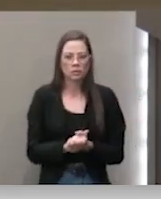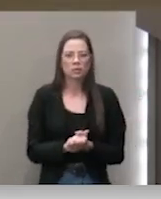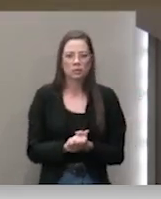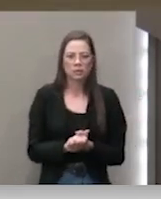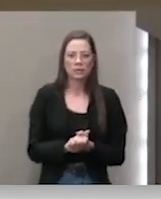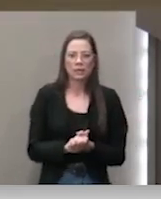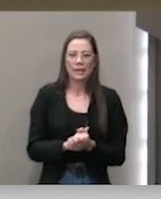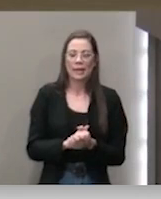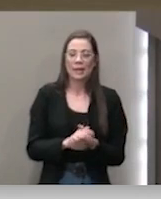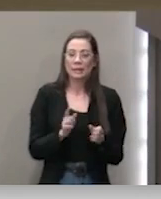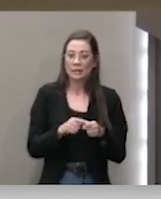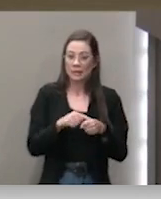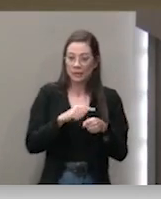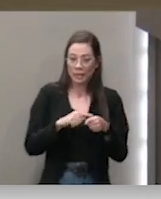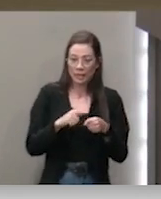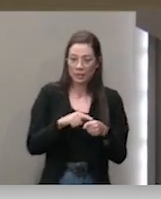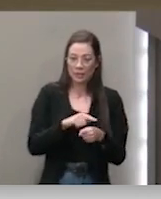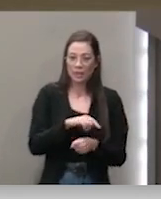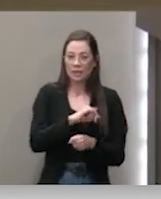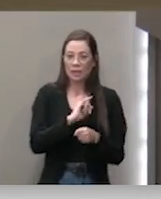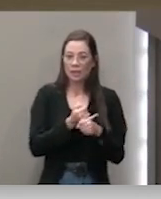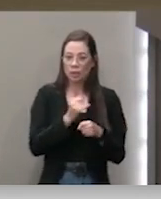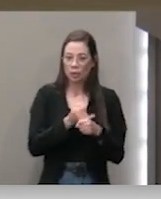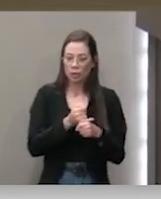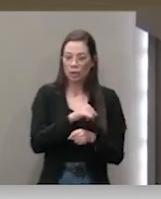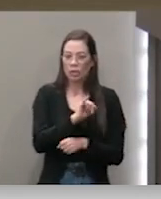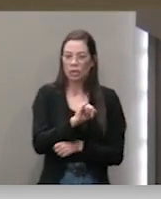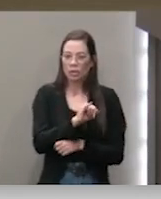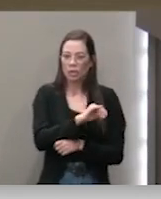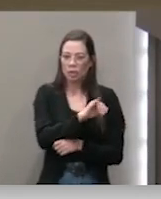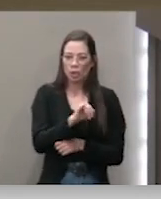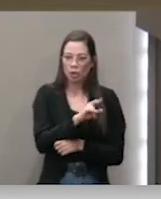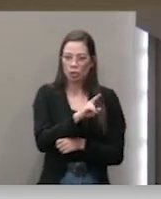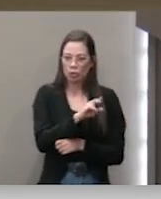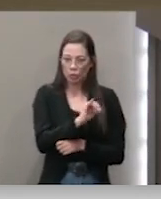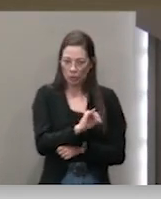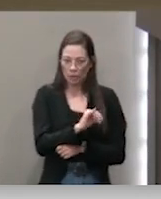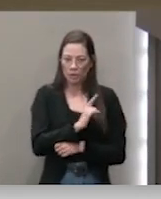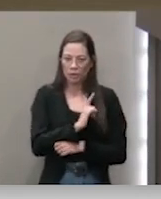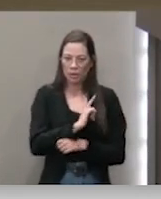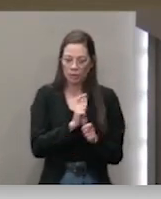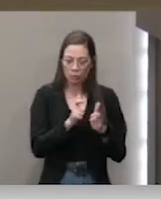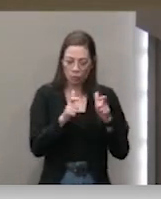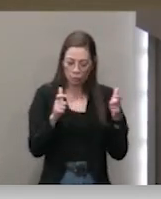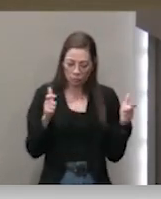Em Ijuí, tivemos um pequeno crescimento, mas